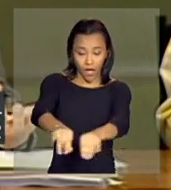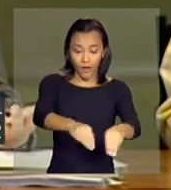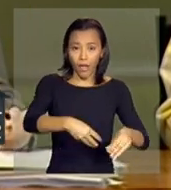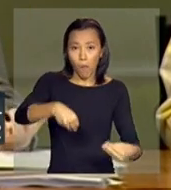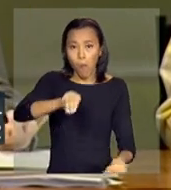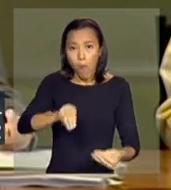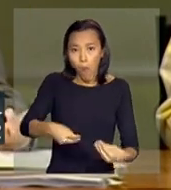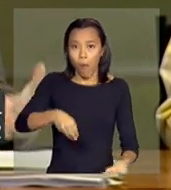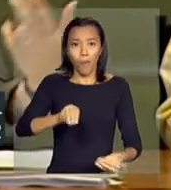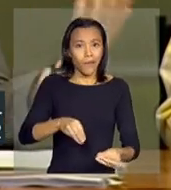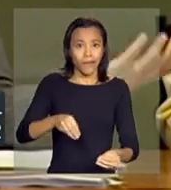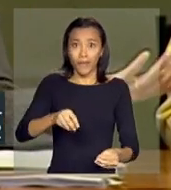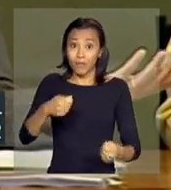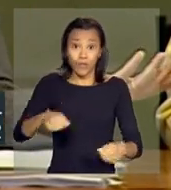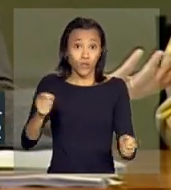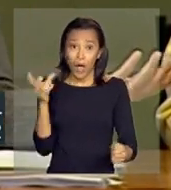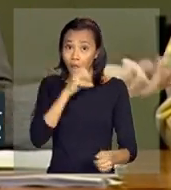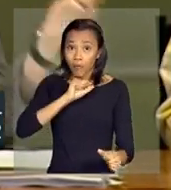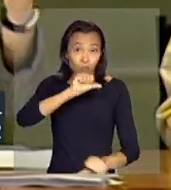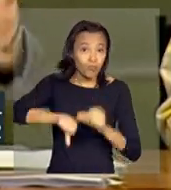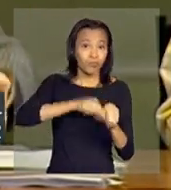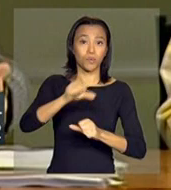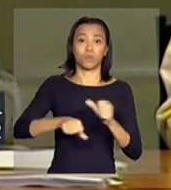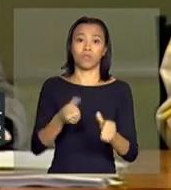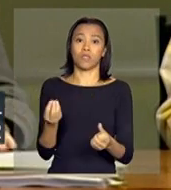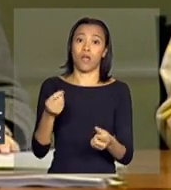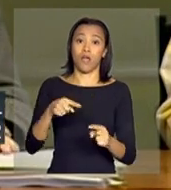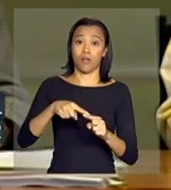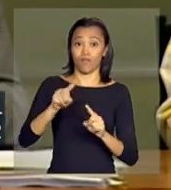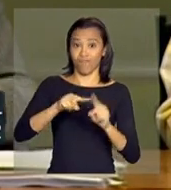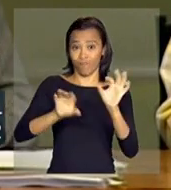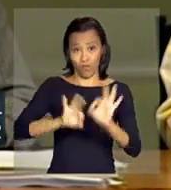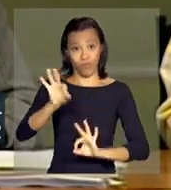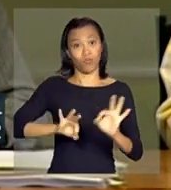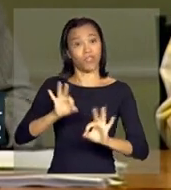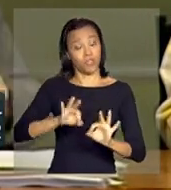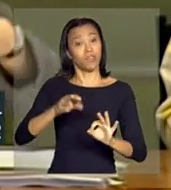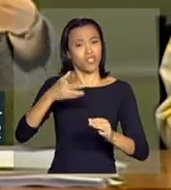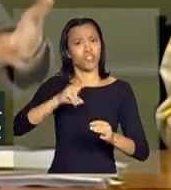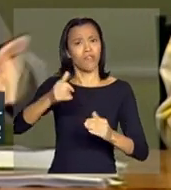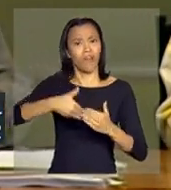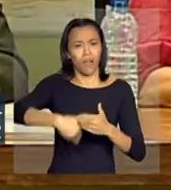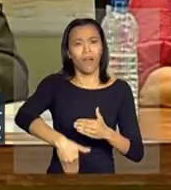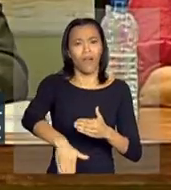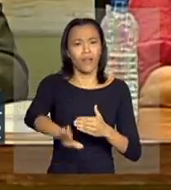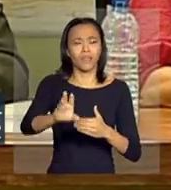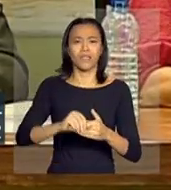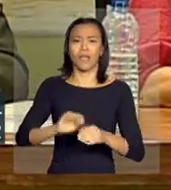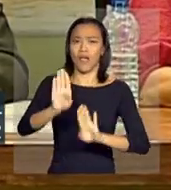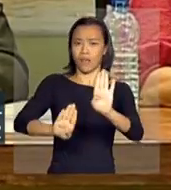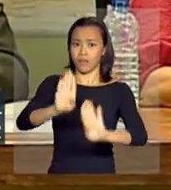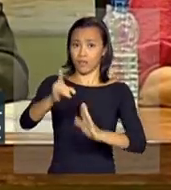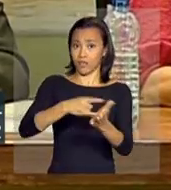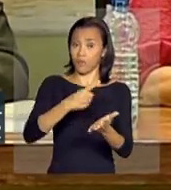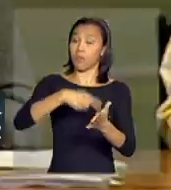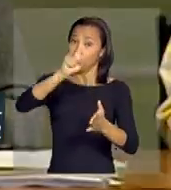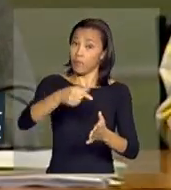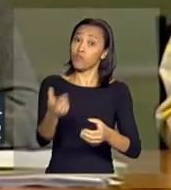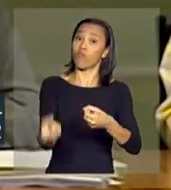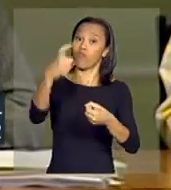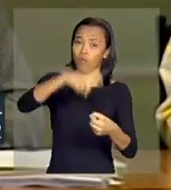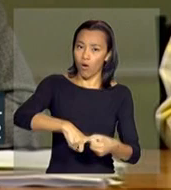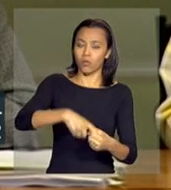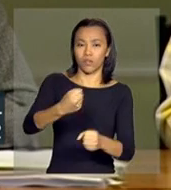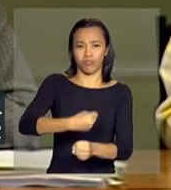exigiu modificações no projeto. As modificações já foram feitas, a licitação já vai para a rua e, com isso, assim que a obra recomeçar, ela